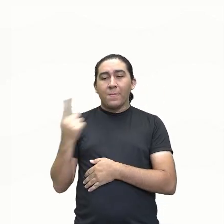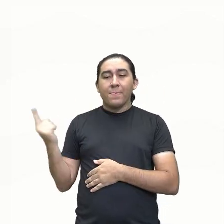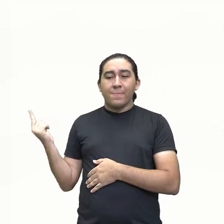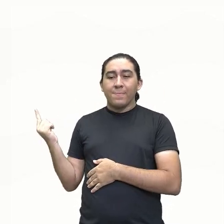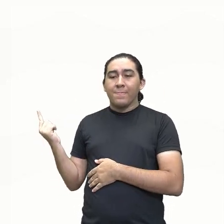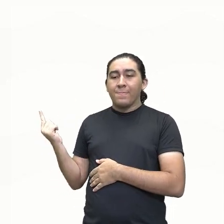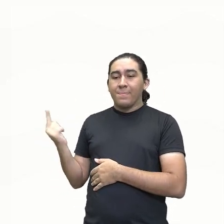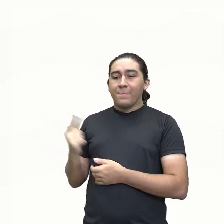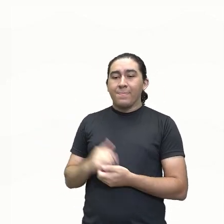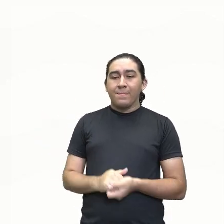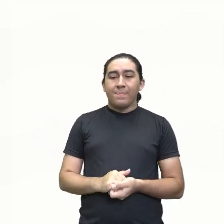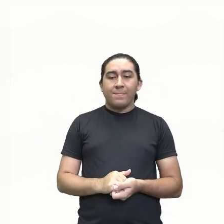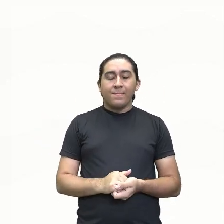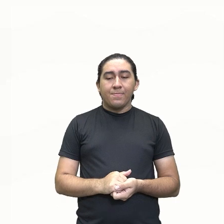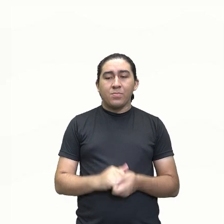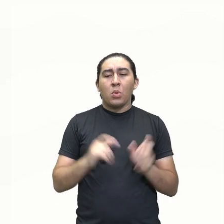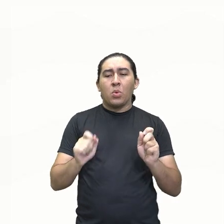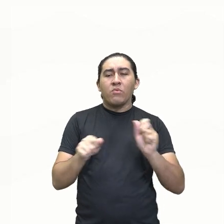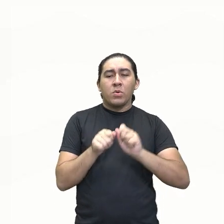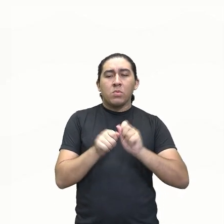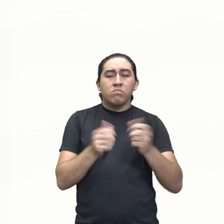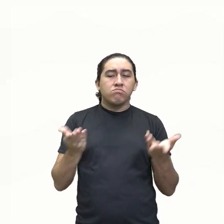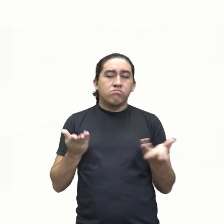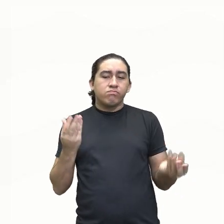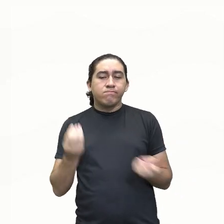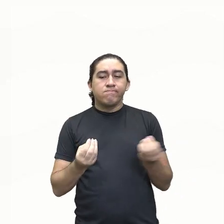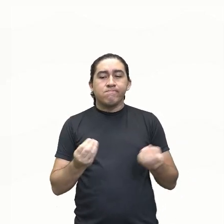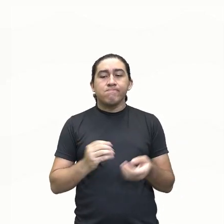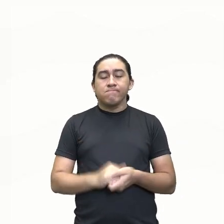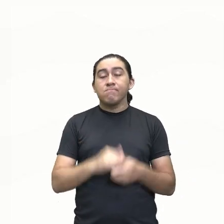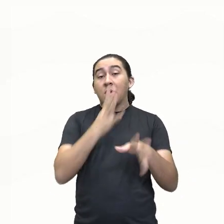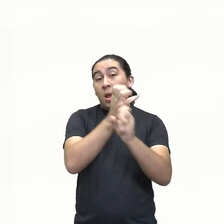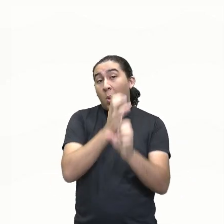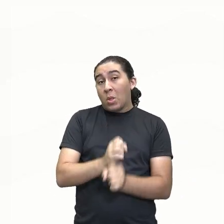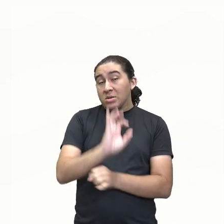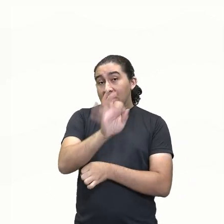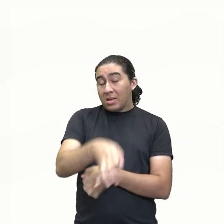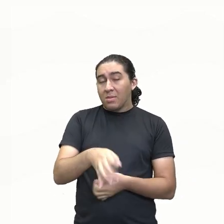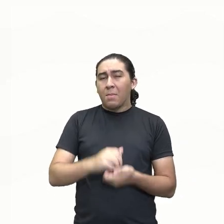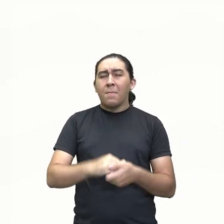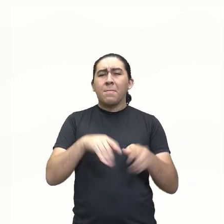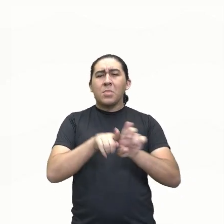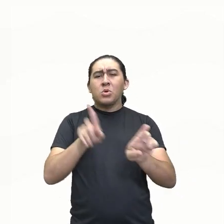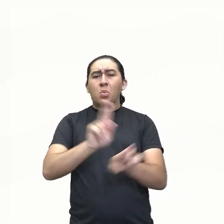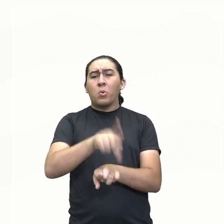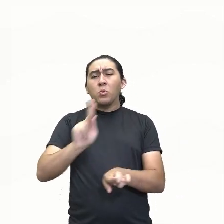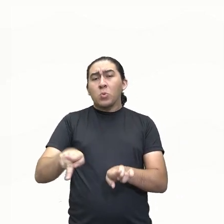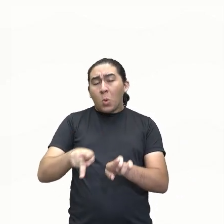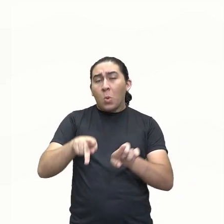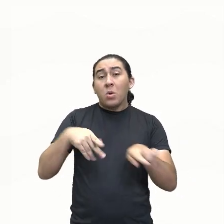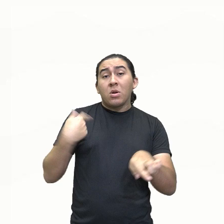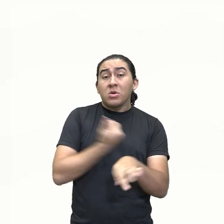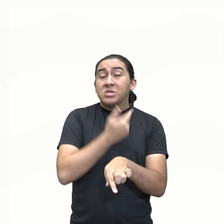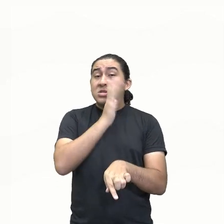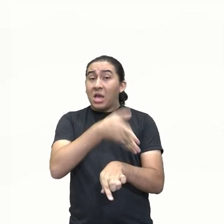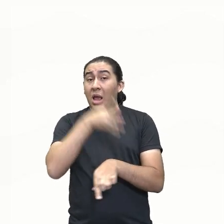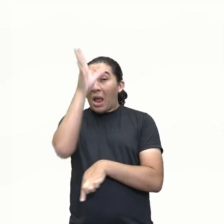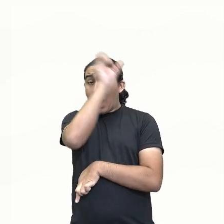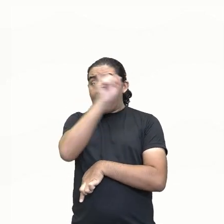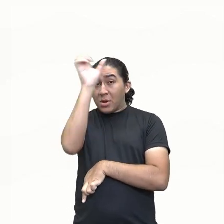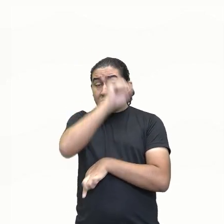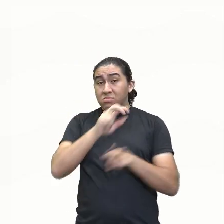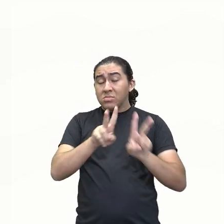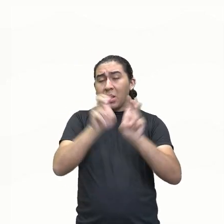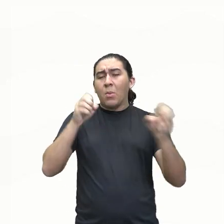cálculo. O que fazemos agora? Nós vamos calcular. Professora, acabamos de aprender que quando